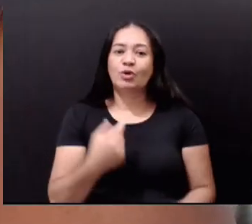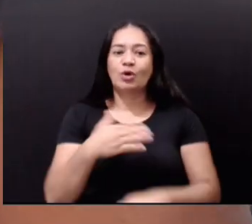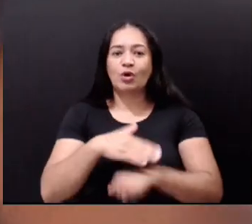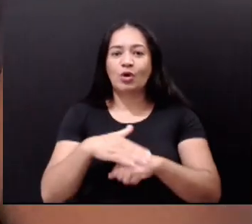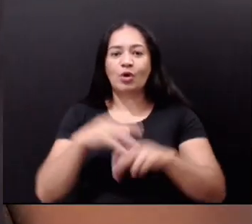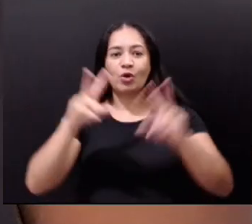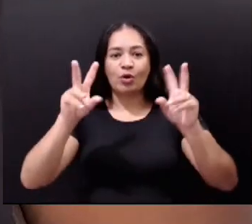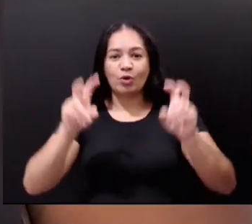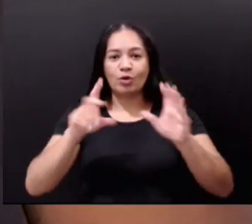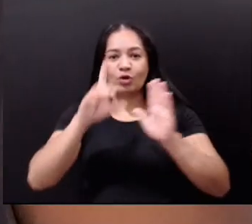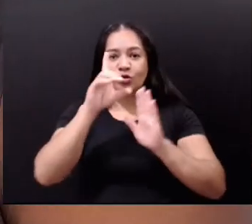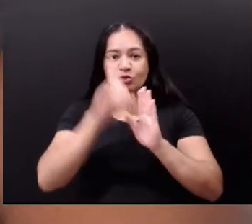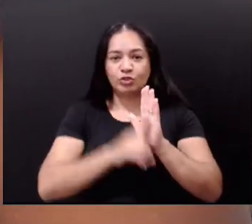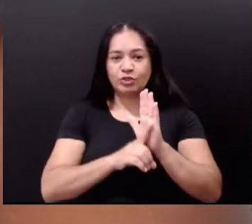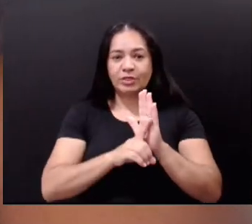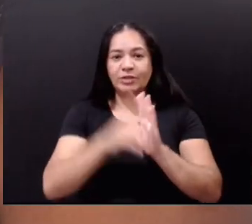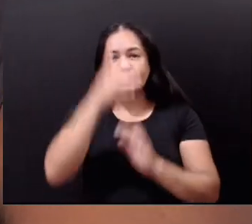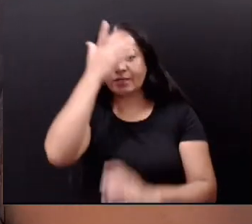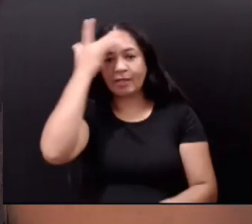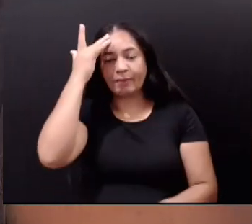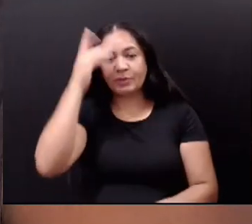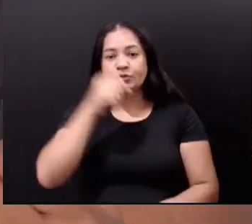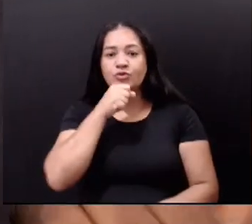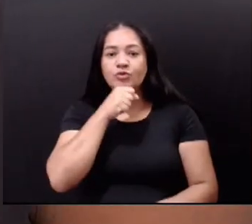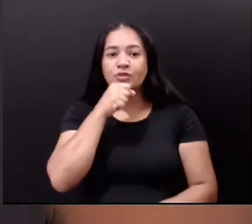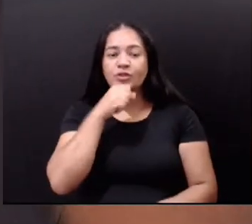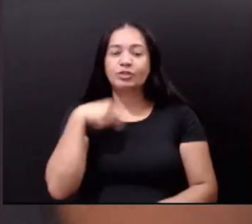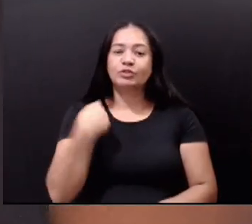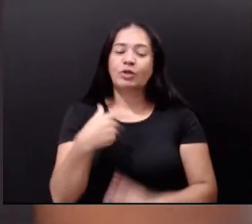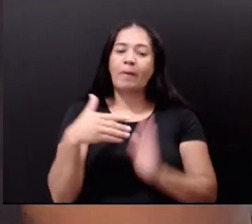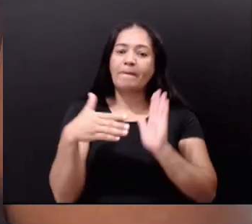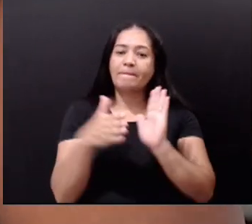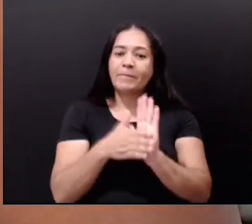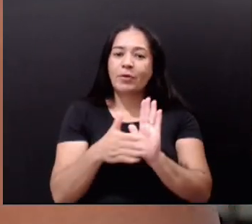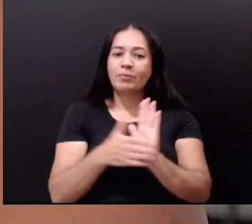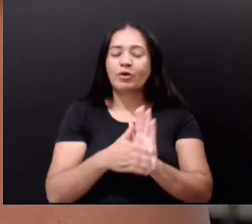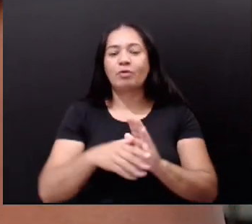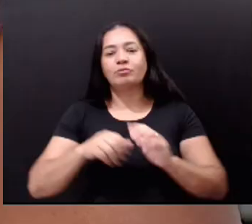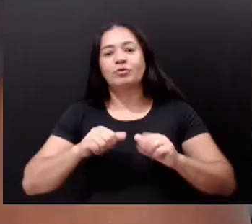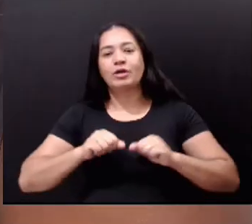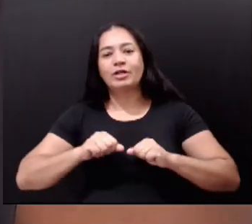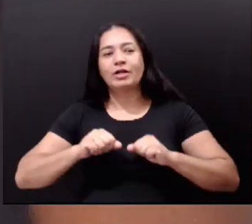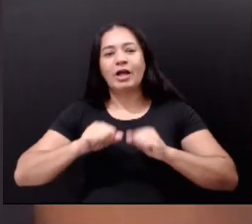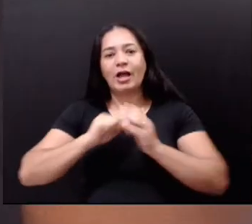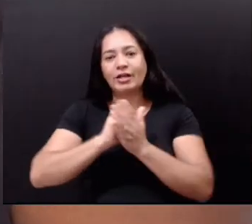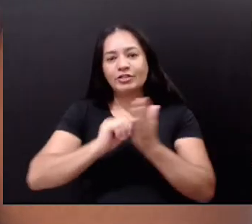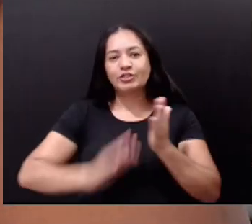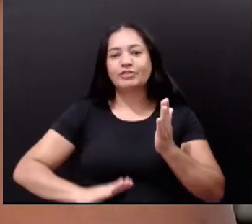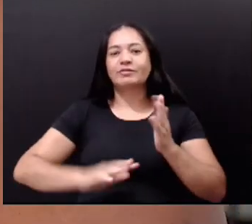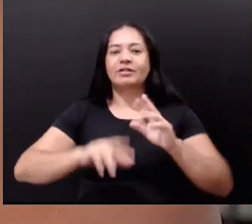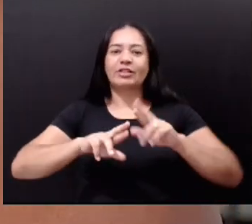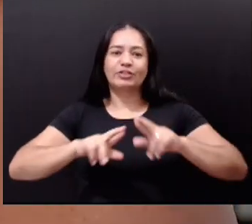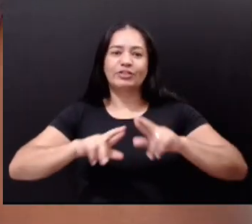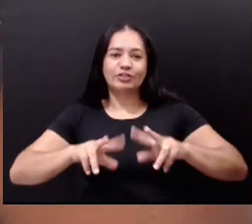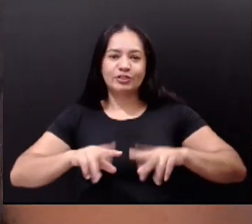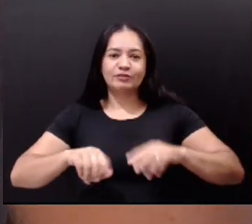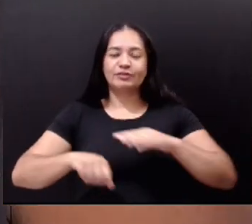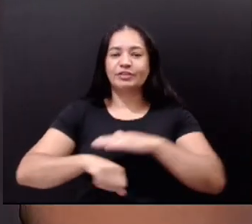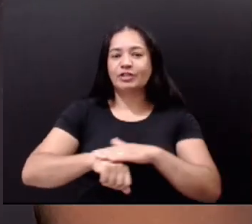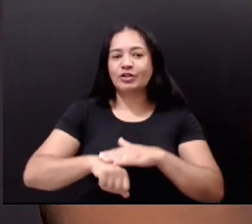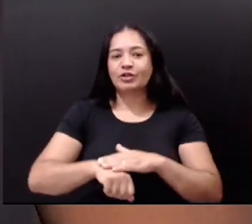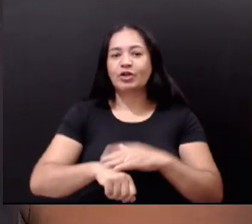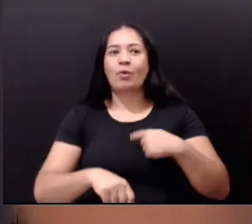pessoa idosa. E aí nós estamos propondo atividades diferentes. Então na semana passada nós tivemos uma roda de conversa comigo e uma educadora